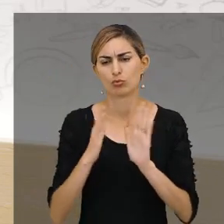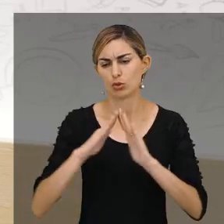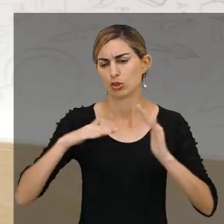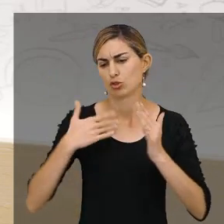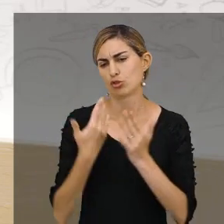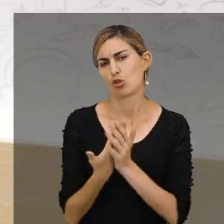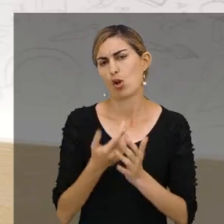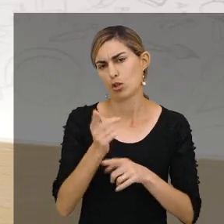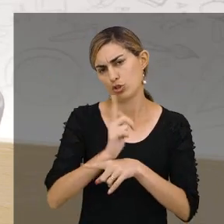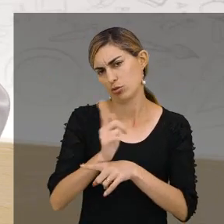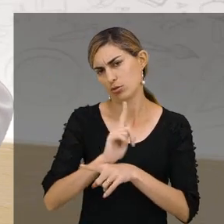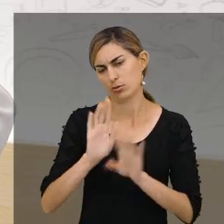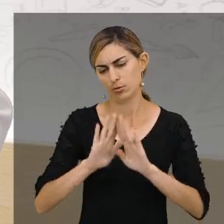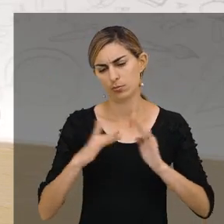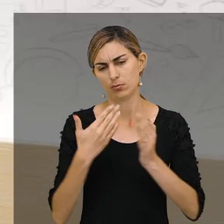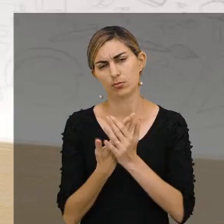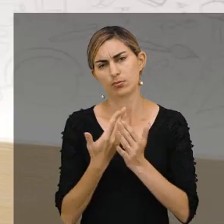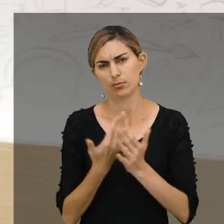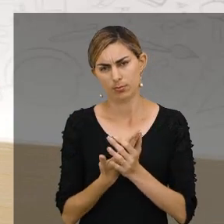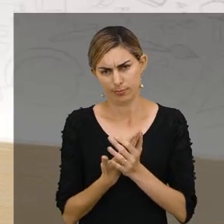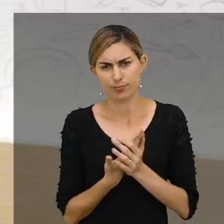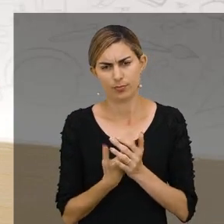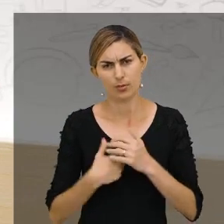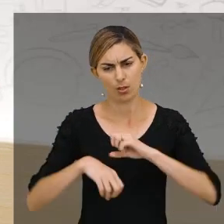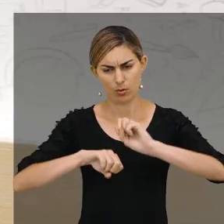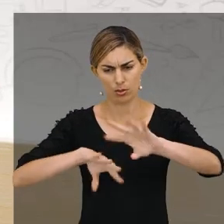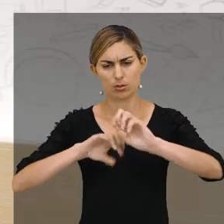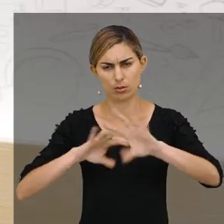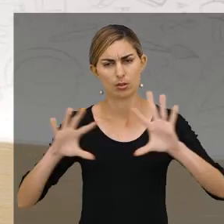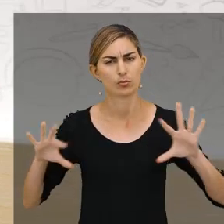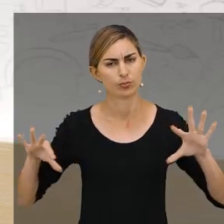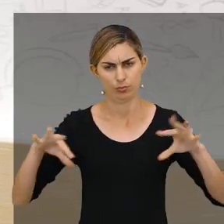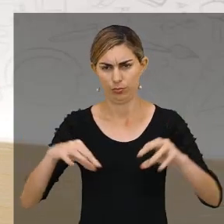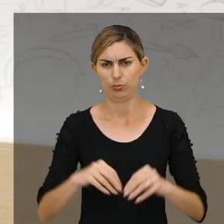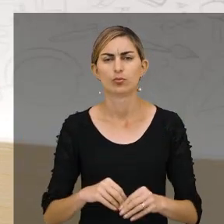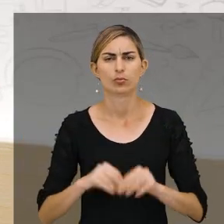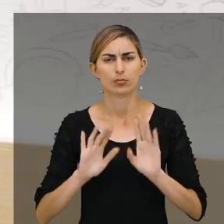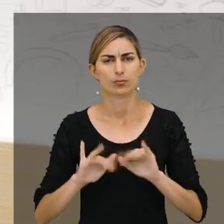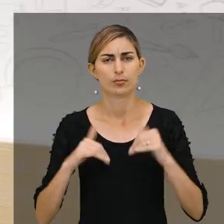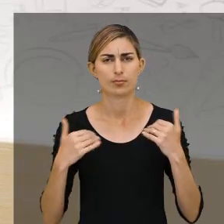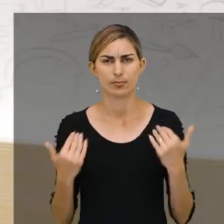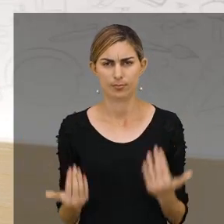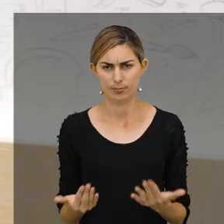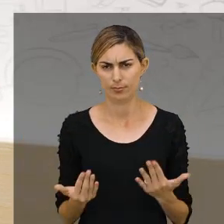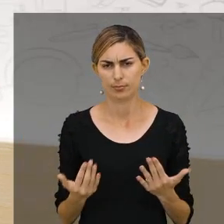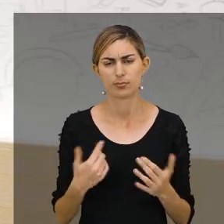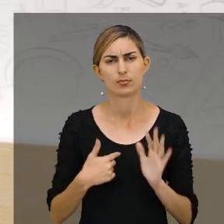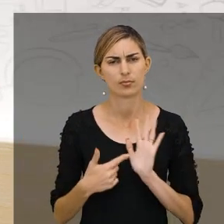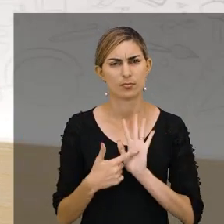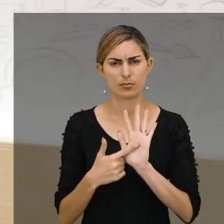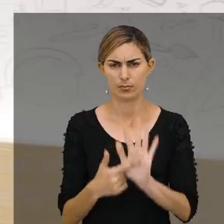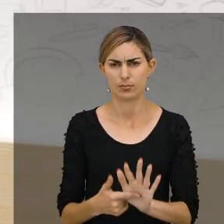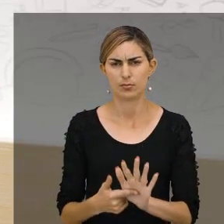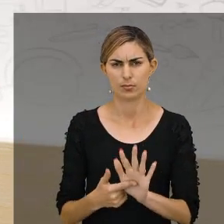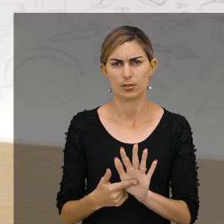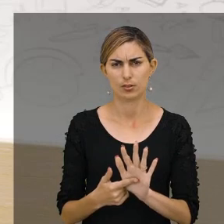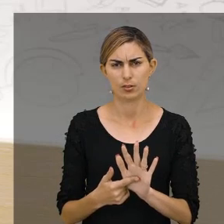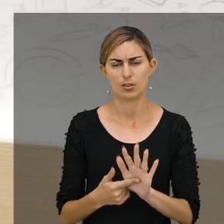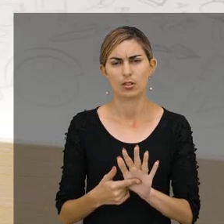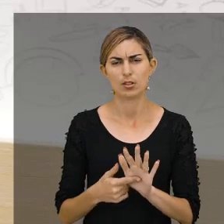da escola, da gestão escolar e da educação como um todo. Então, entre eles, eu trouxe